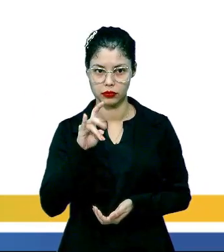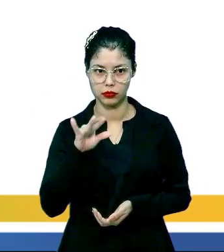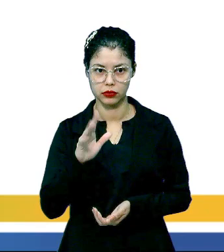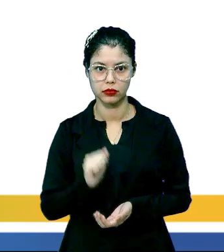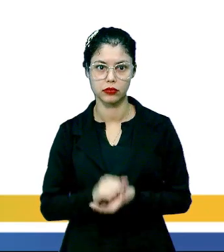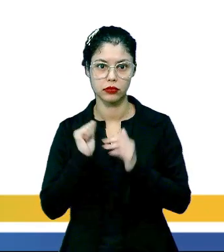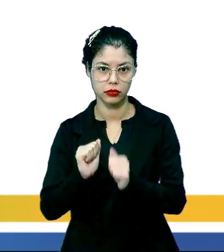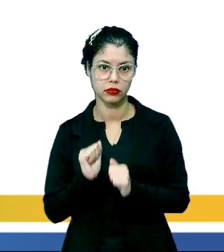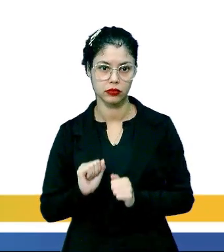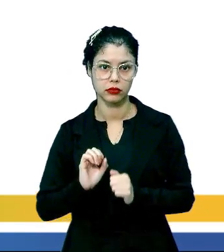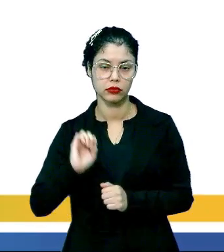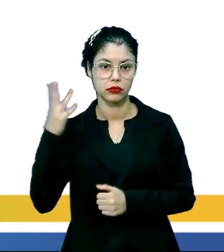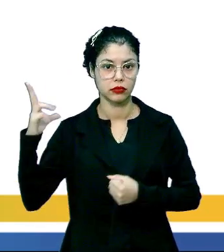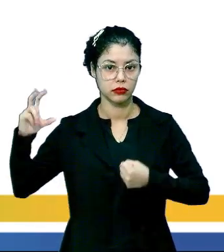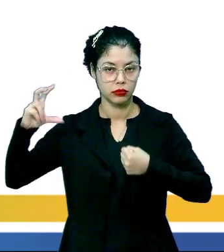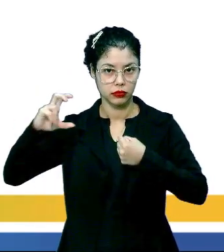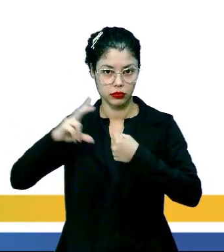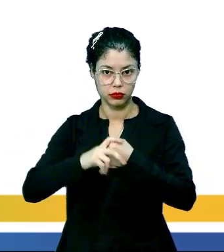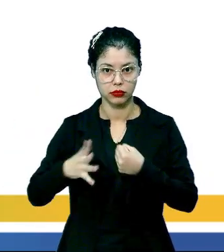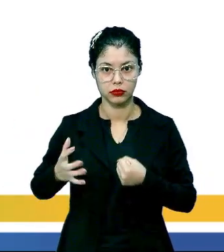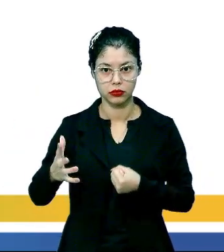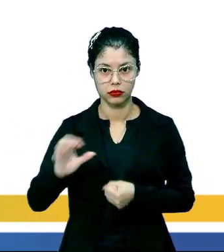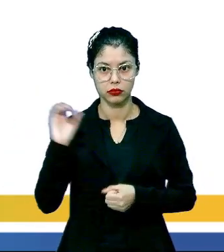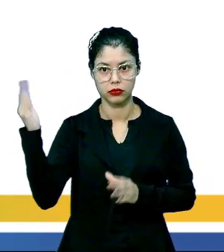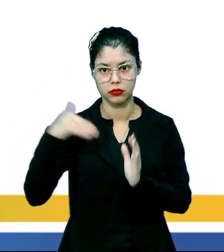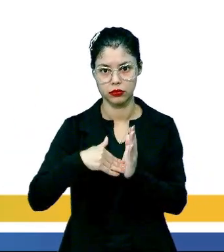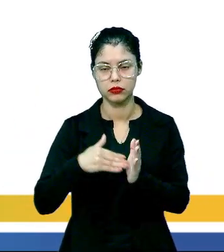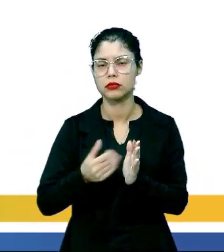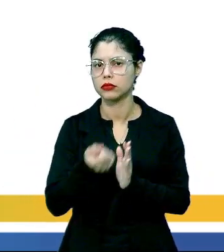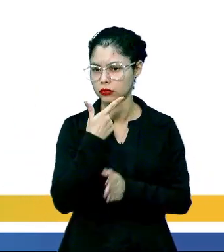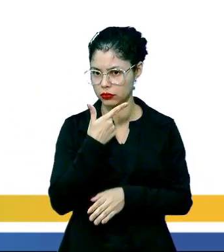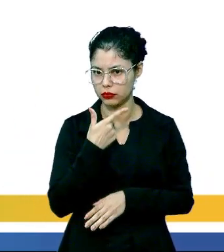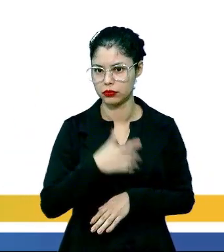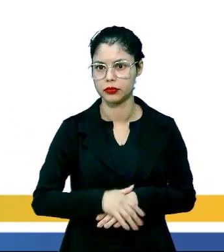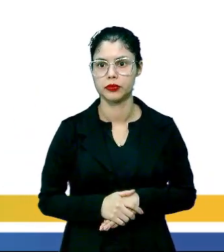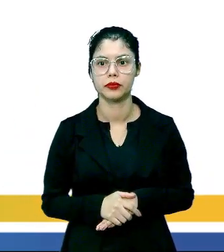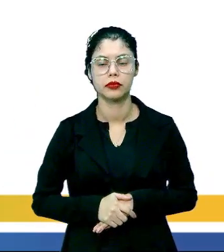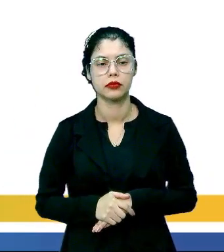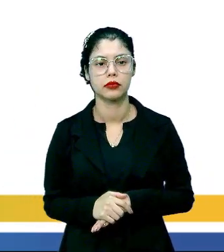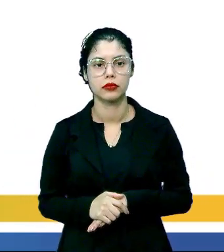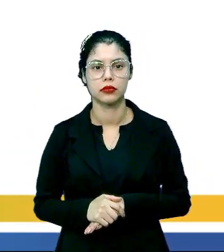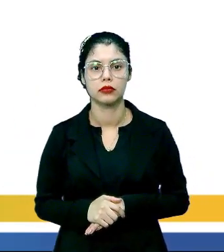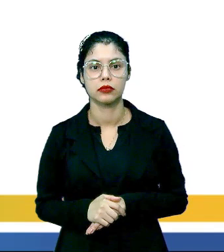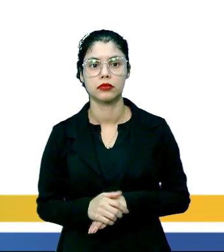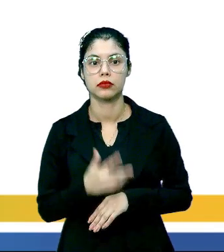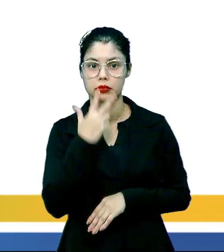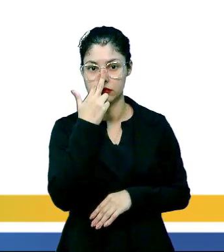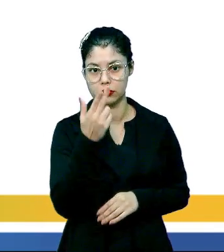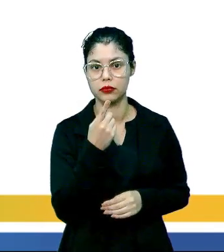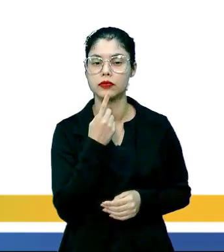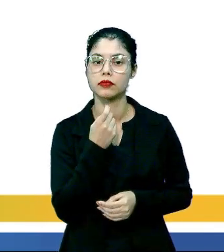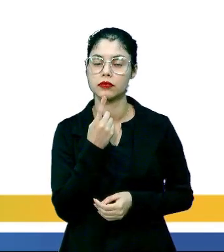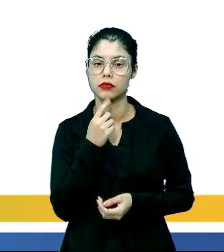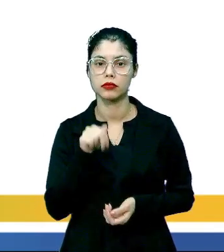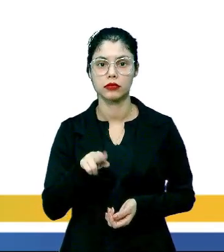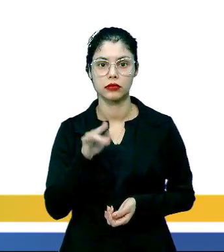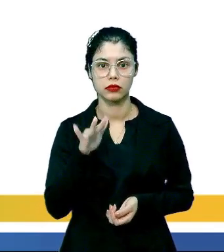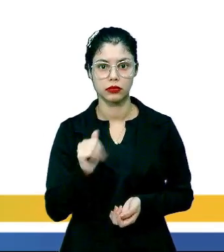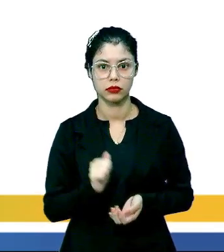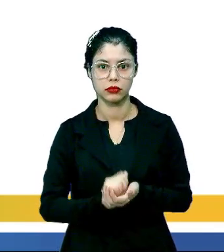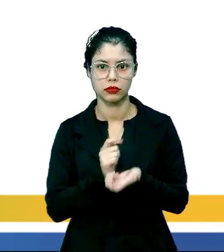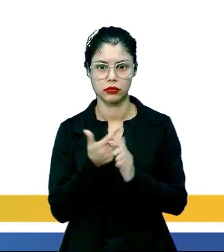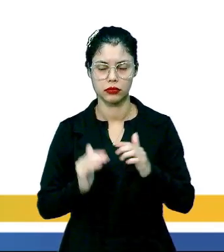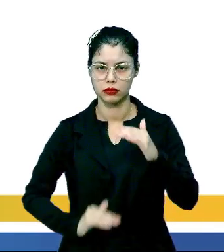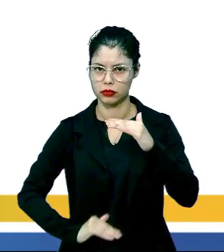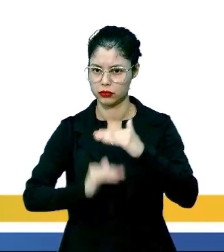glomérulos, e podem ser decorrentes de vírus, bactérias ou até mesmo medicamentos. Pode levar ao aparecimento de sangue na